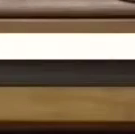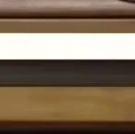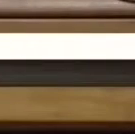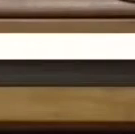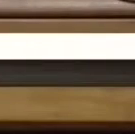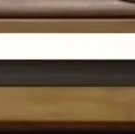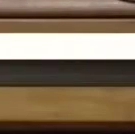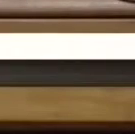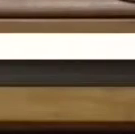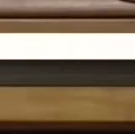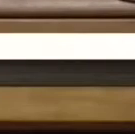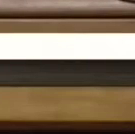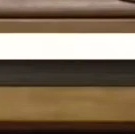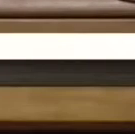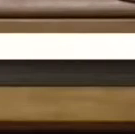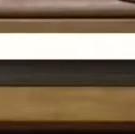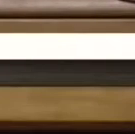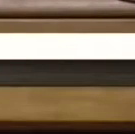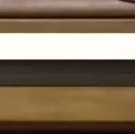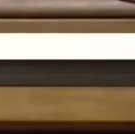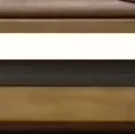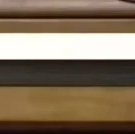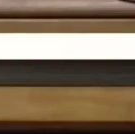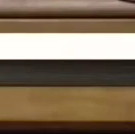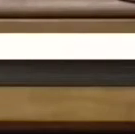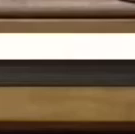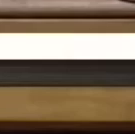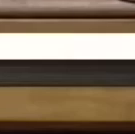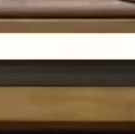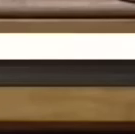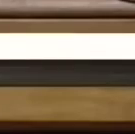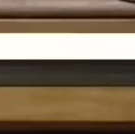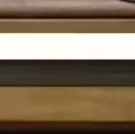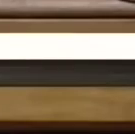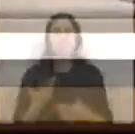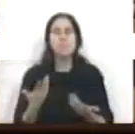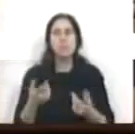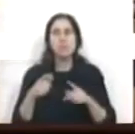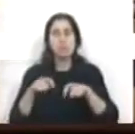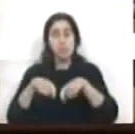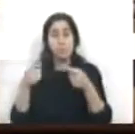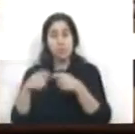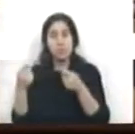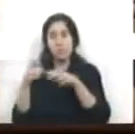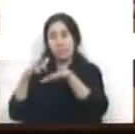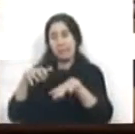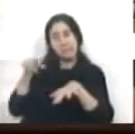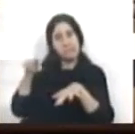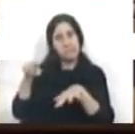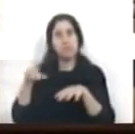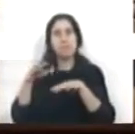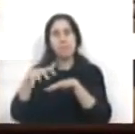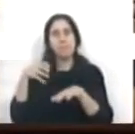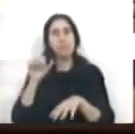Governo e diziam: mas o vosso orçamento de Estado a quem é que serve? E apontavam: serve aqueles partidos, aquelas bancadas